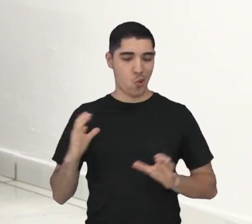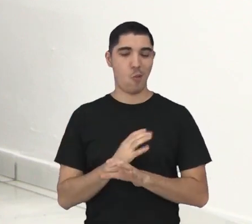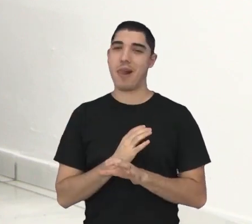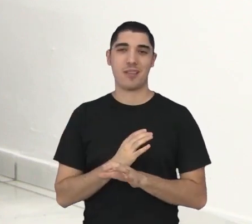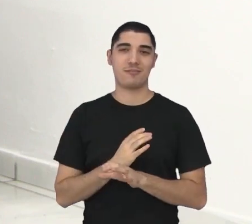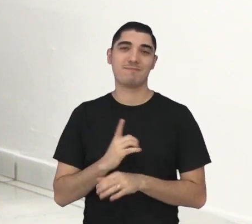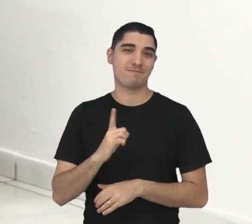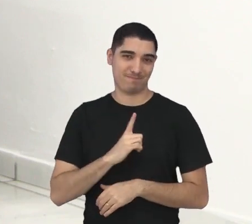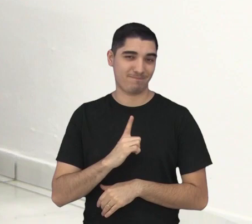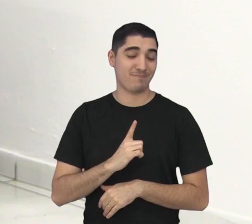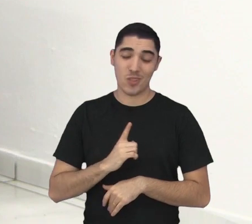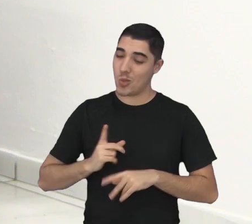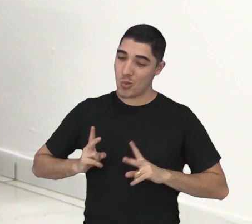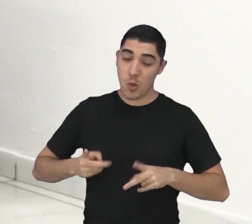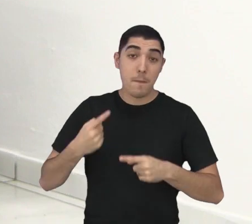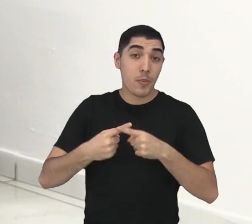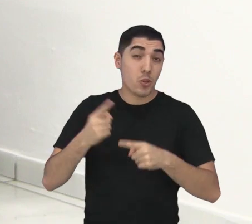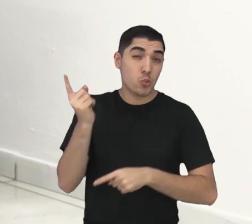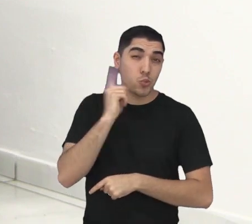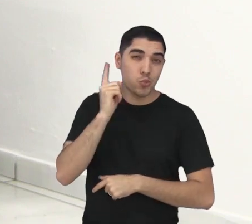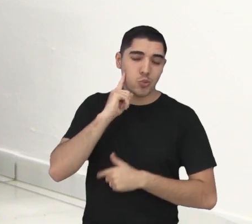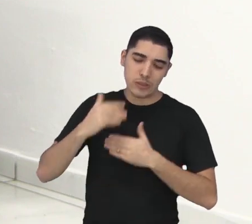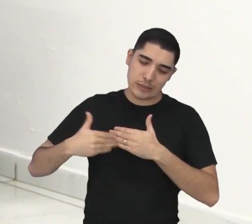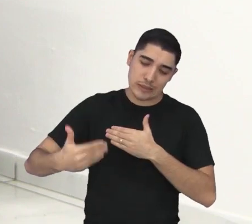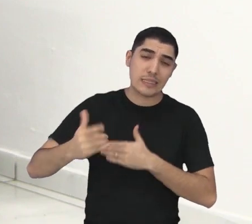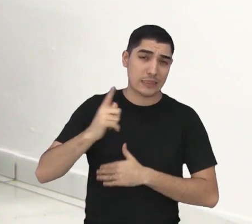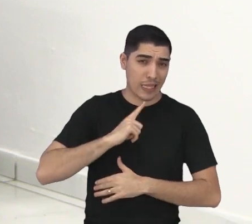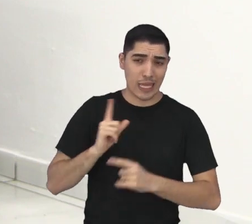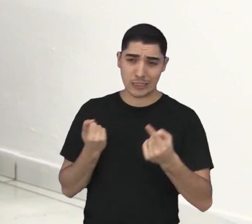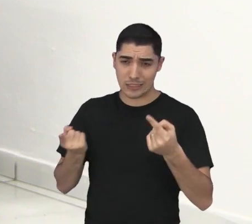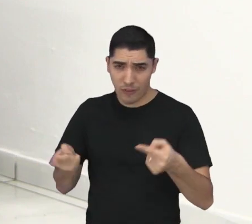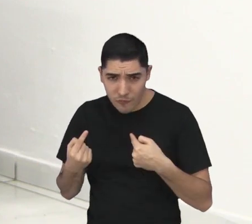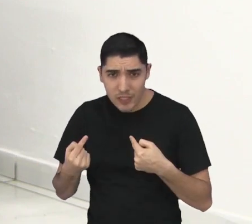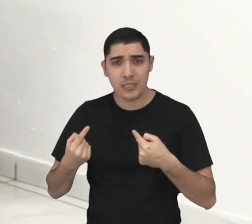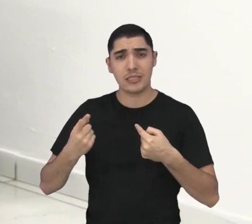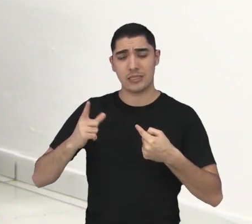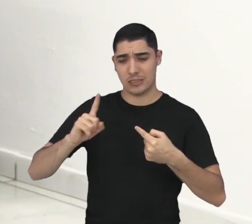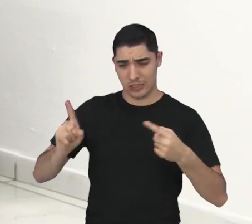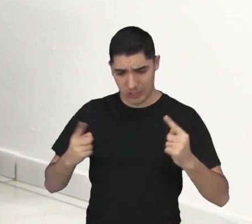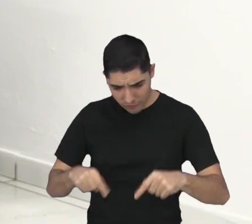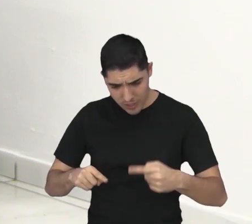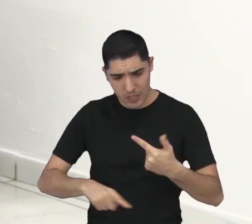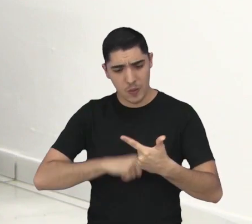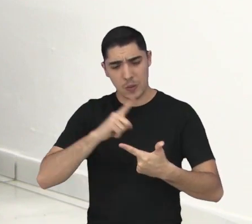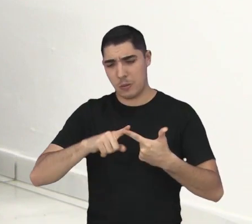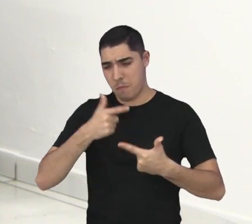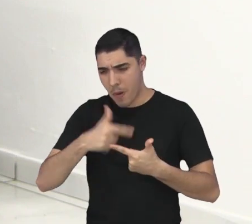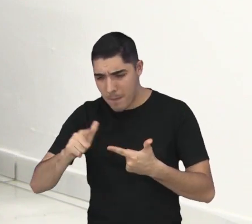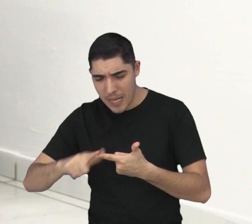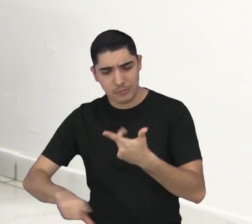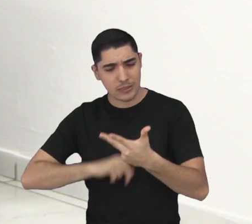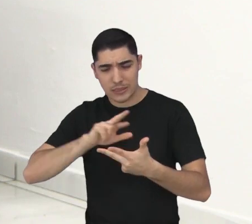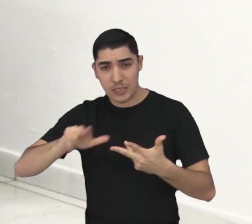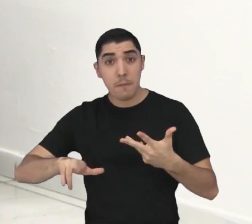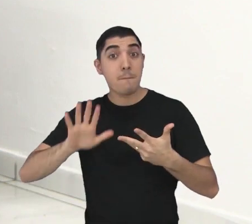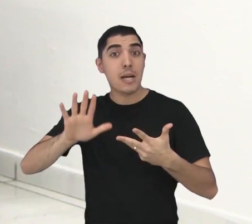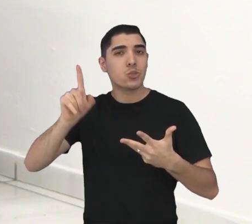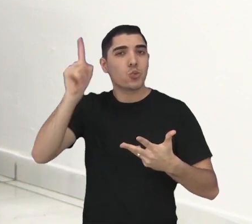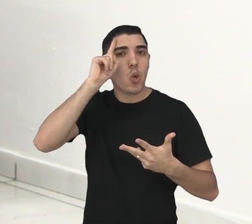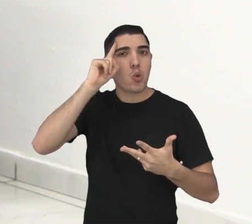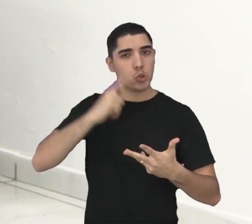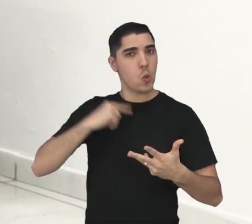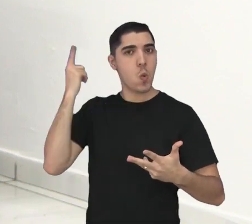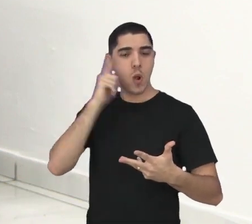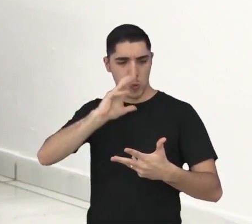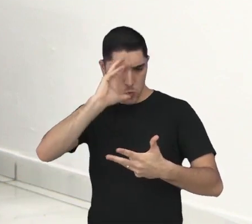continua realizando, porque todos os dias a gente tem obstáculos e nos obstáculos a gente tem uma